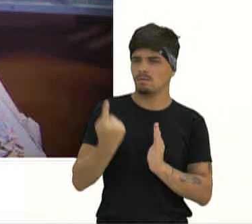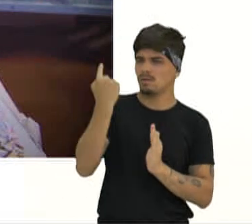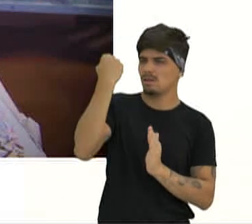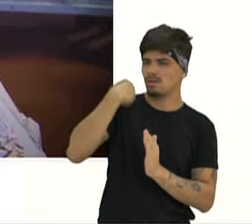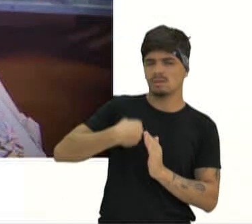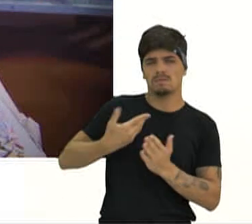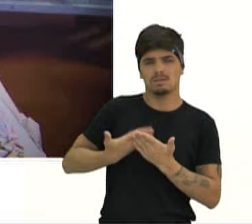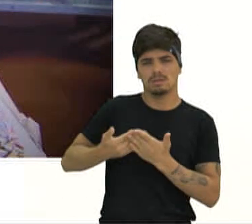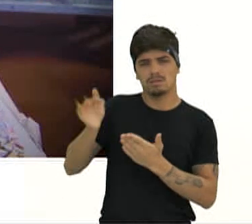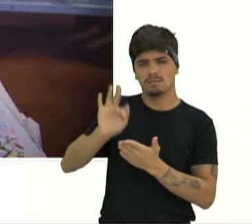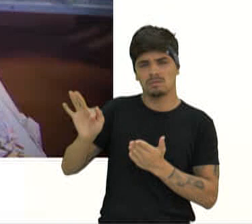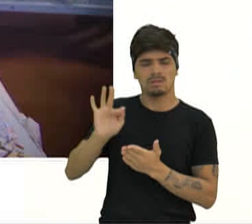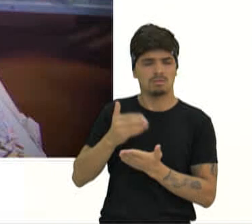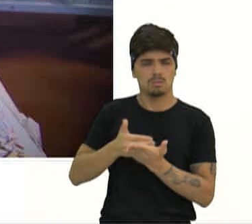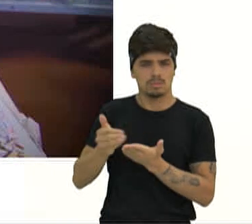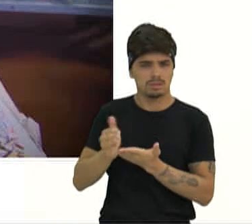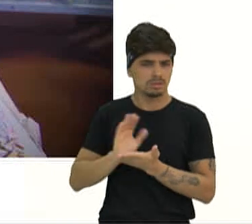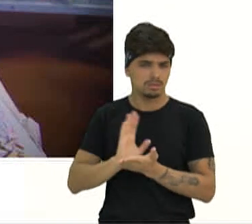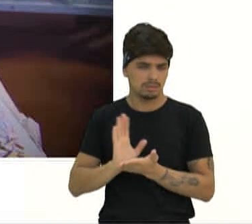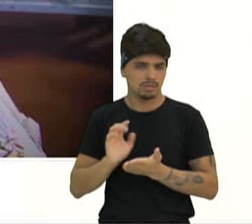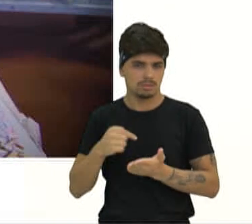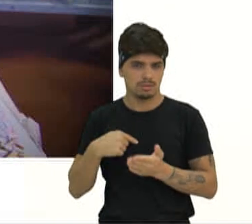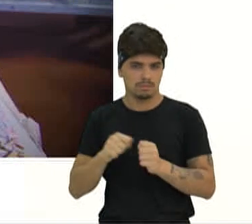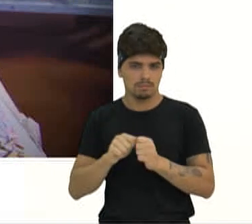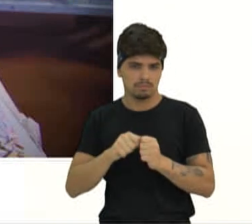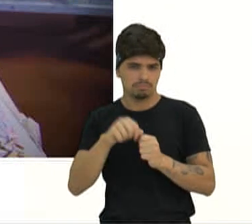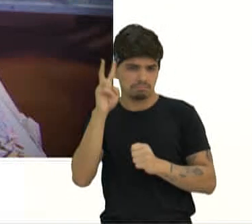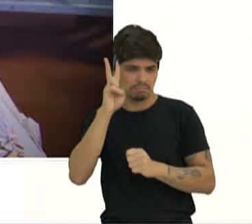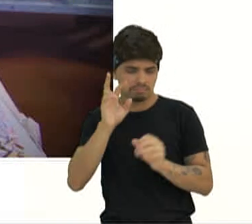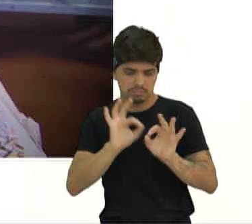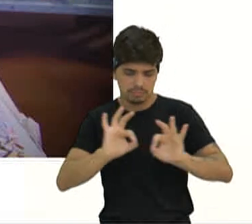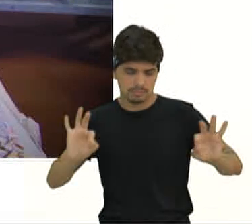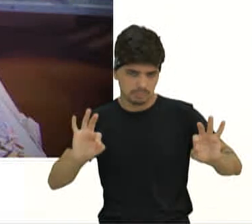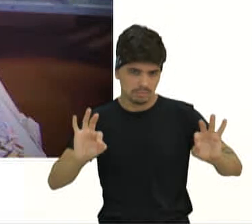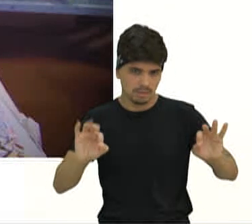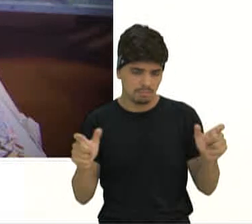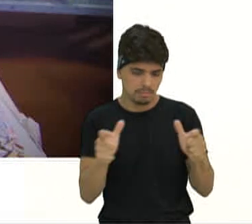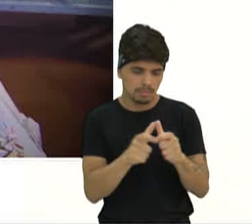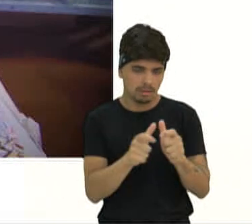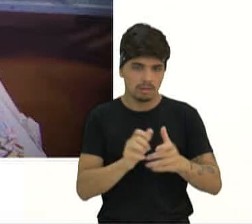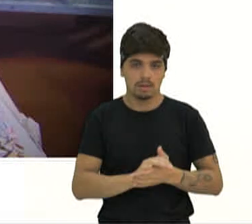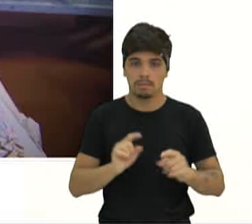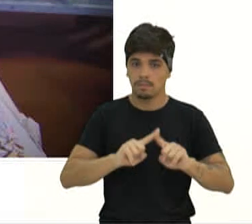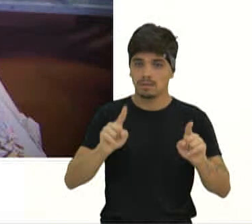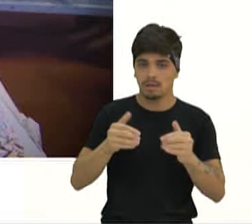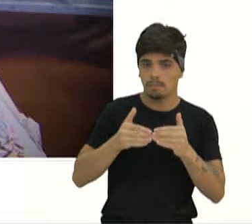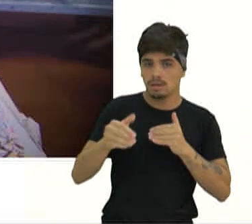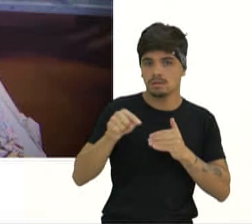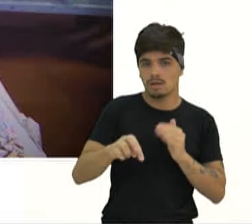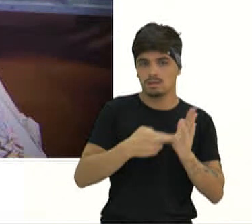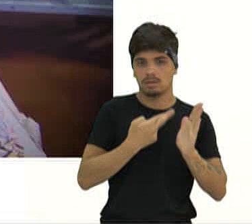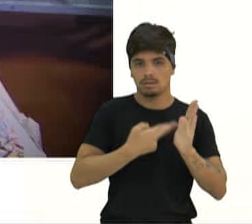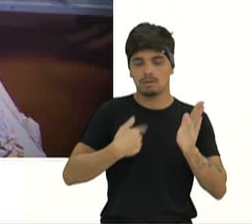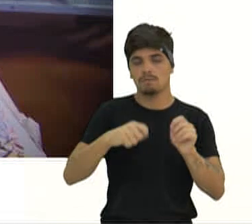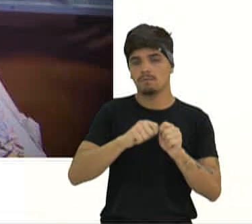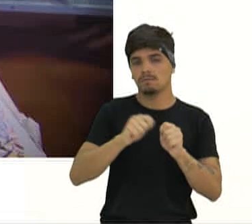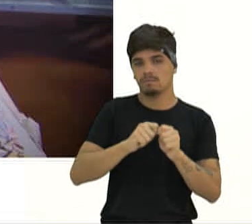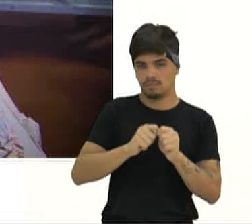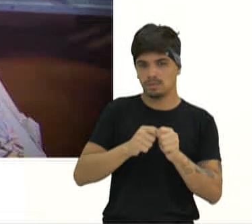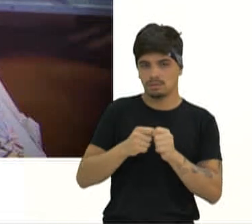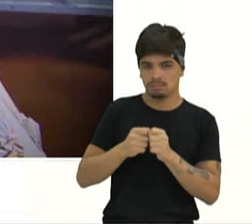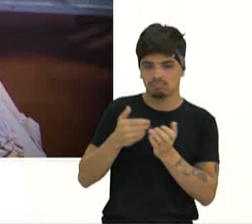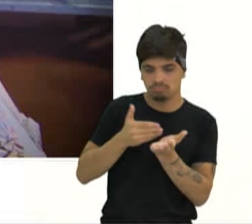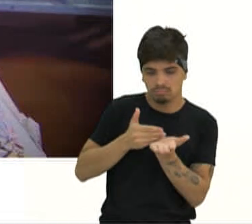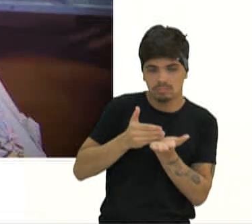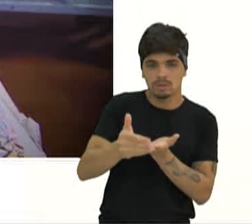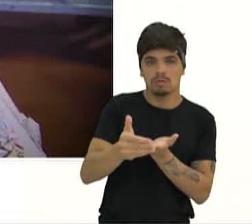lá não tava nem a faculdade ainda quando eu fiz essa essa historinha mas se lembrem bem simples assim bem curtinho pode foi a partir dessa revista aqui que eu fiz essa